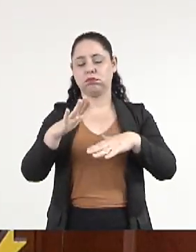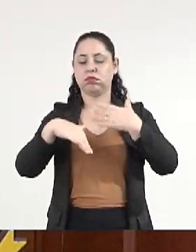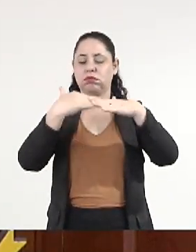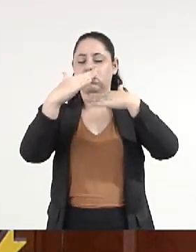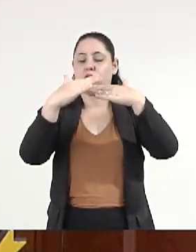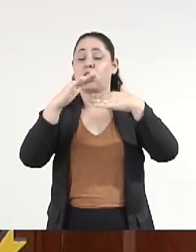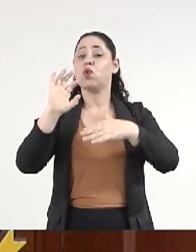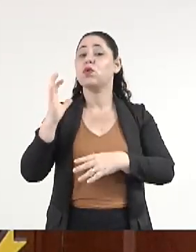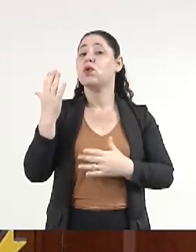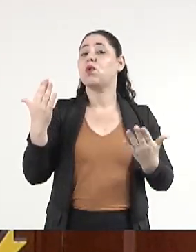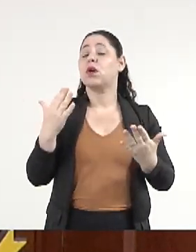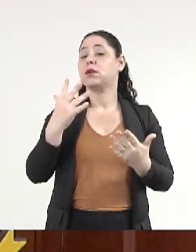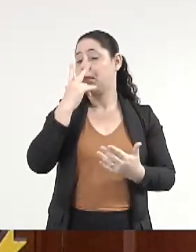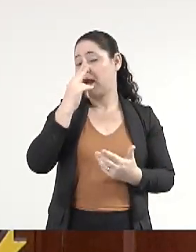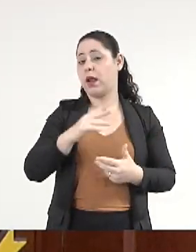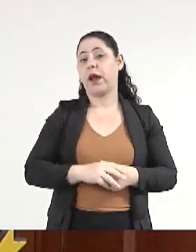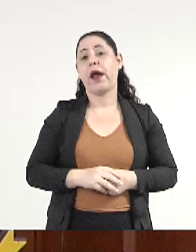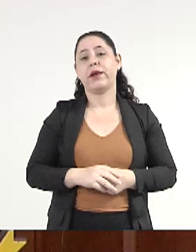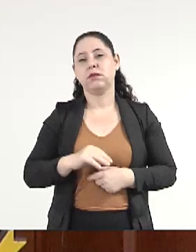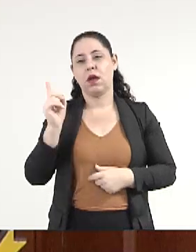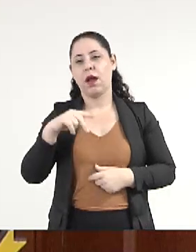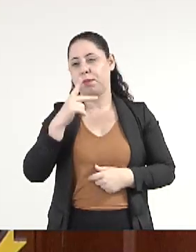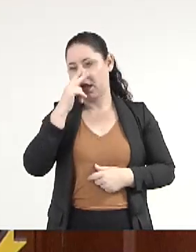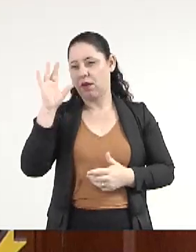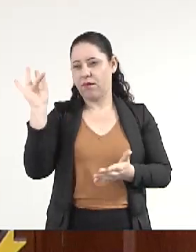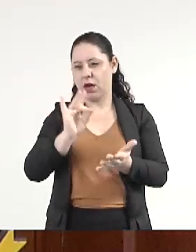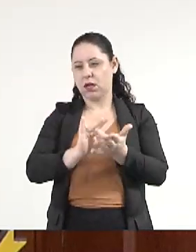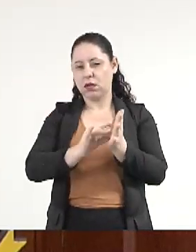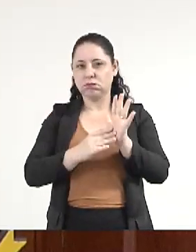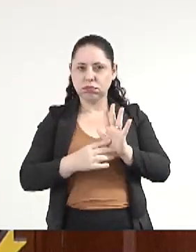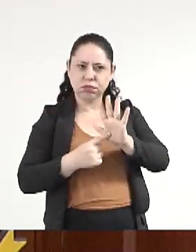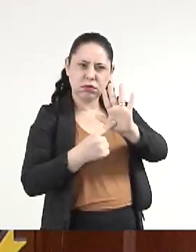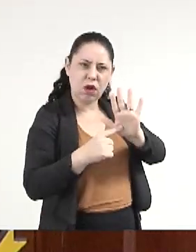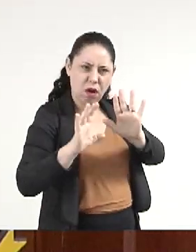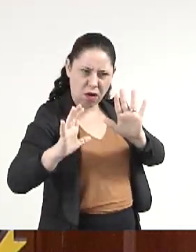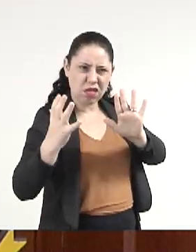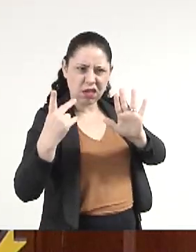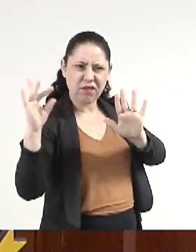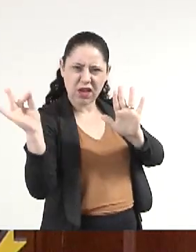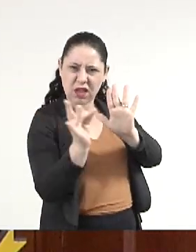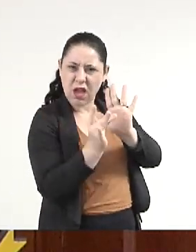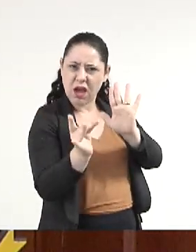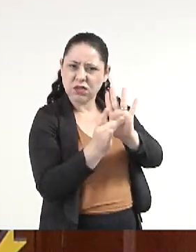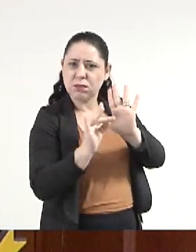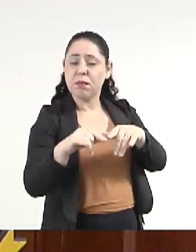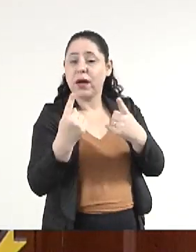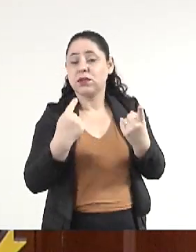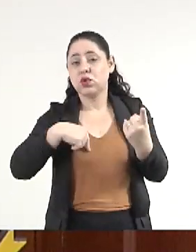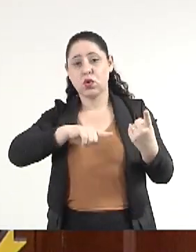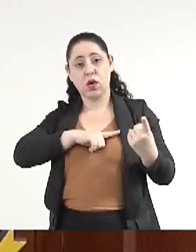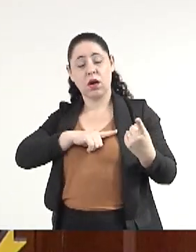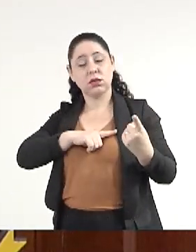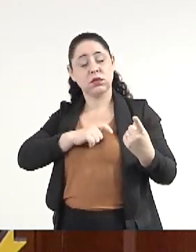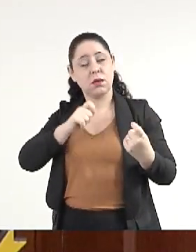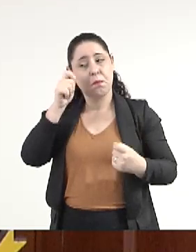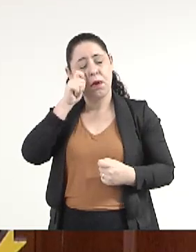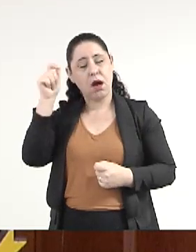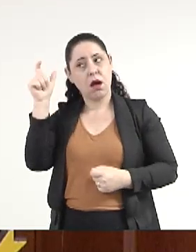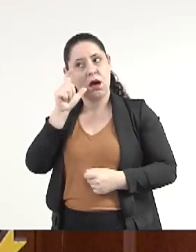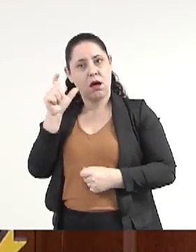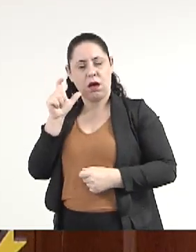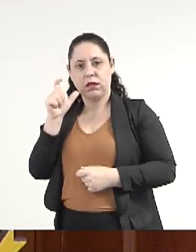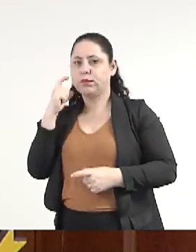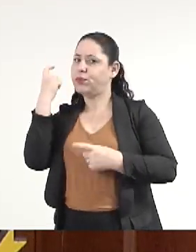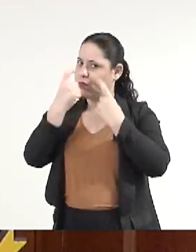acontece hoje no Brasil, a máscara realmente está caindo, está mostrando o que aconteceu, mas coloca a gente também em regime de atenção e